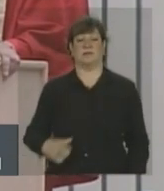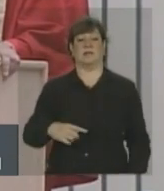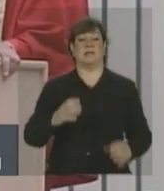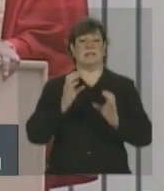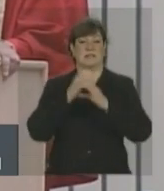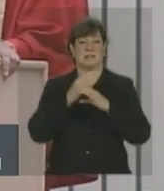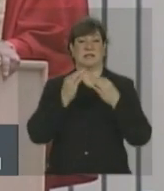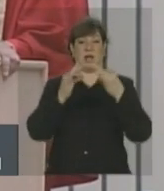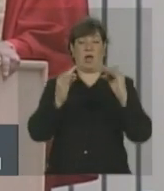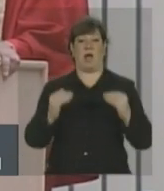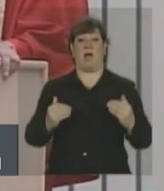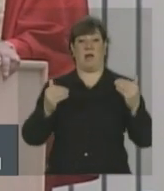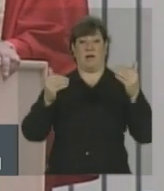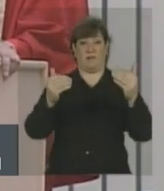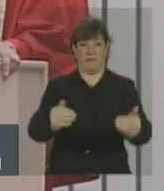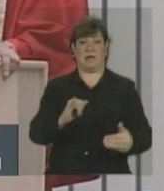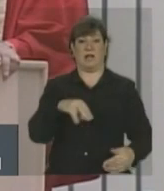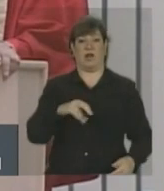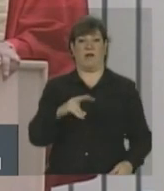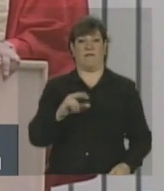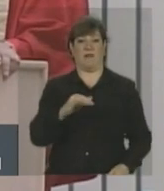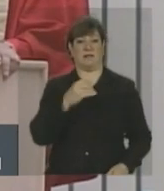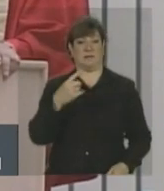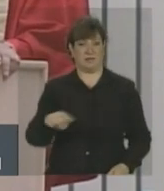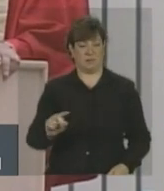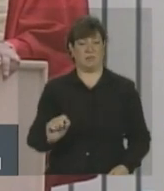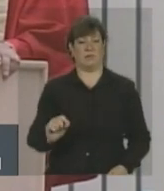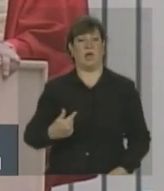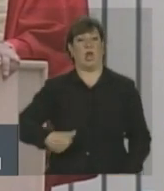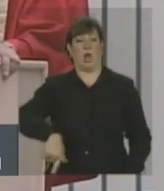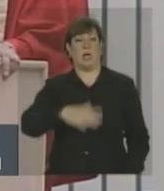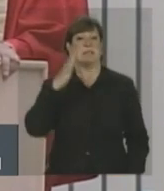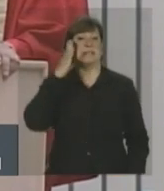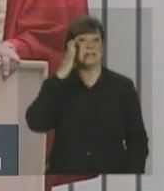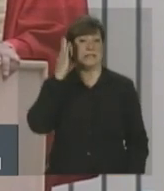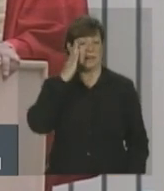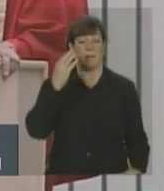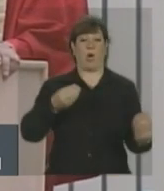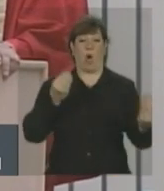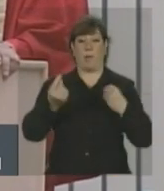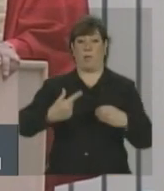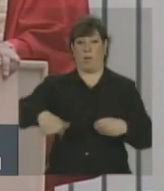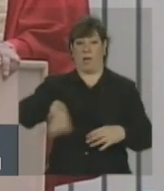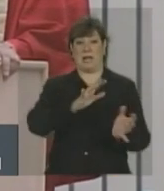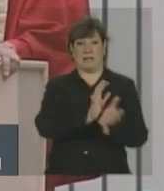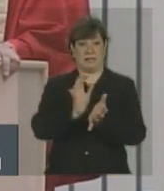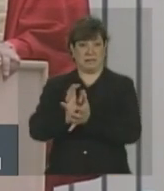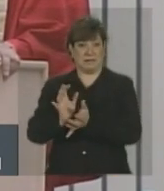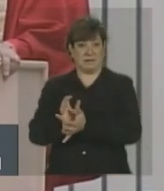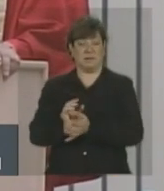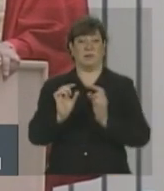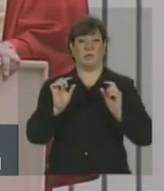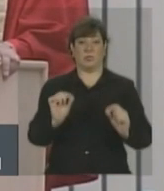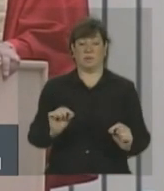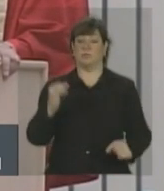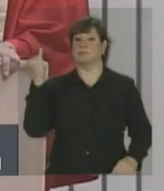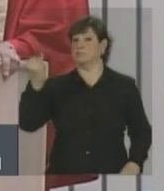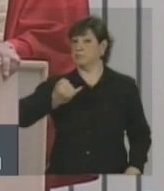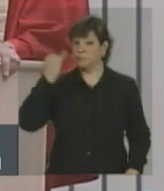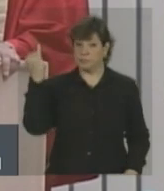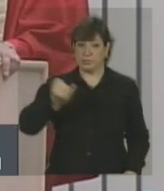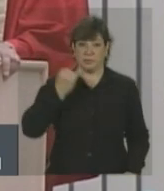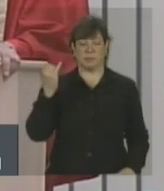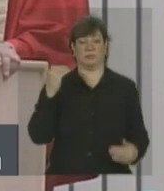ciência, tecnologia e inovação. Sabemos o quanto essas áreas tornam-se condição indispensável